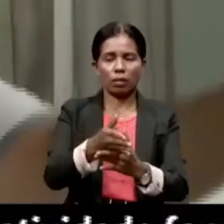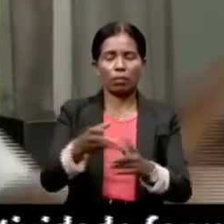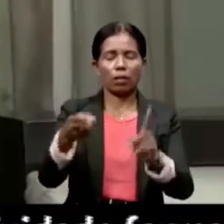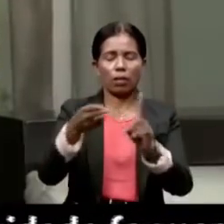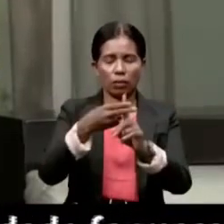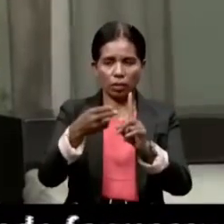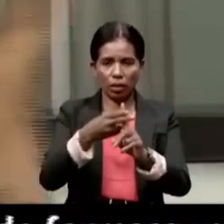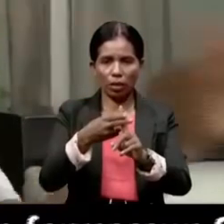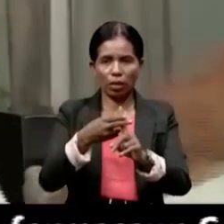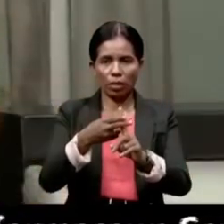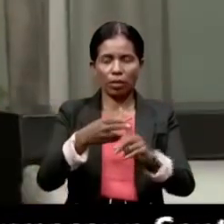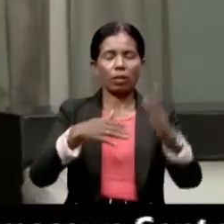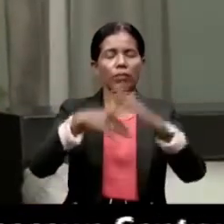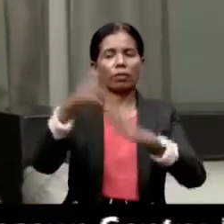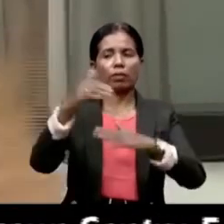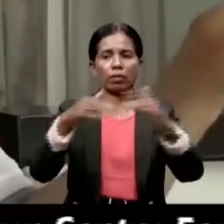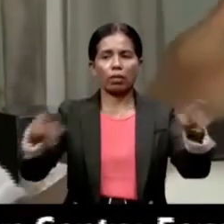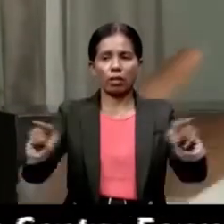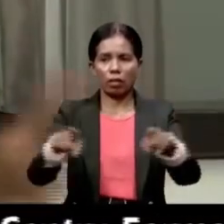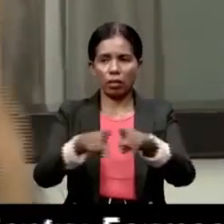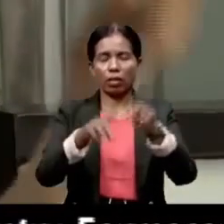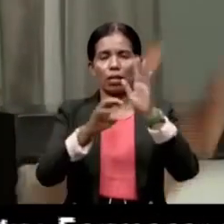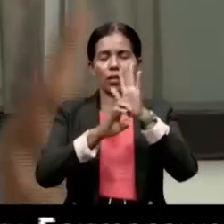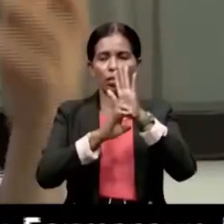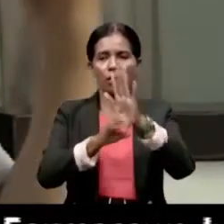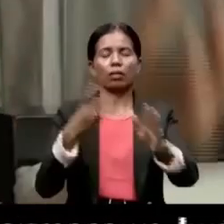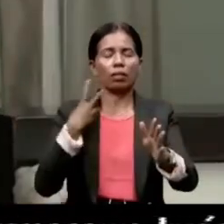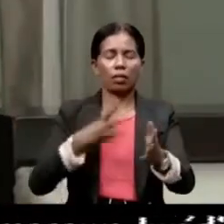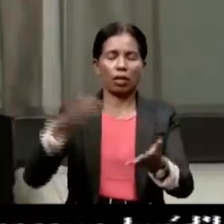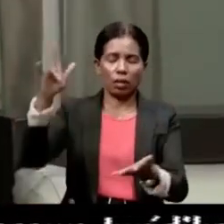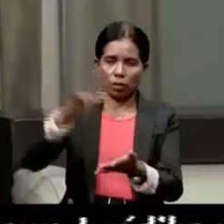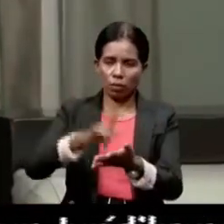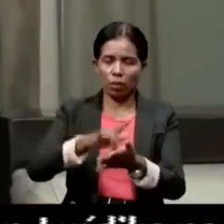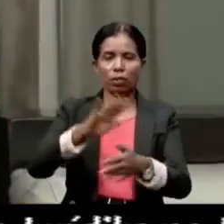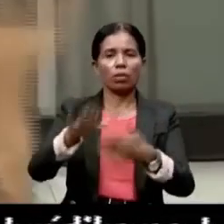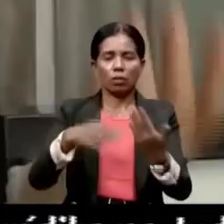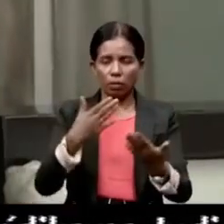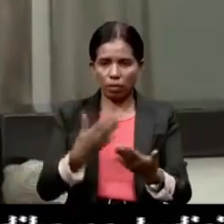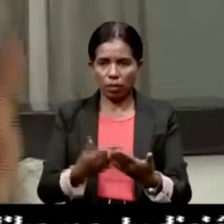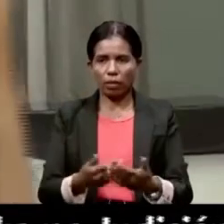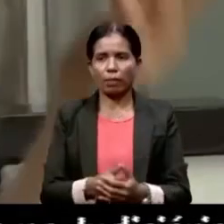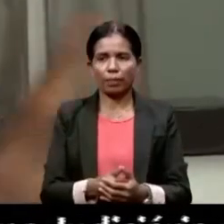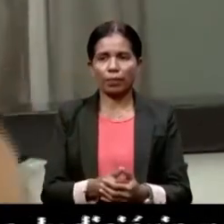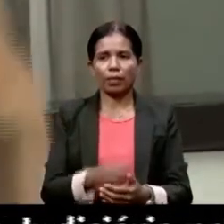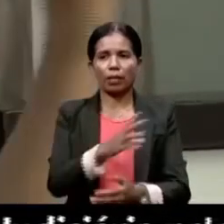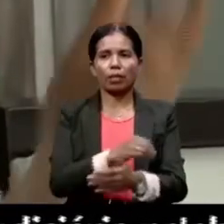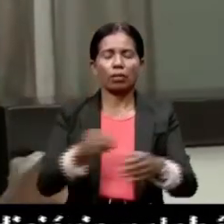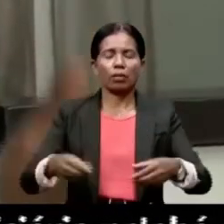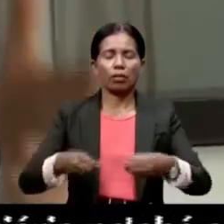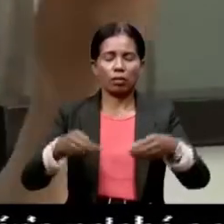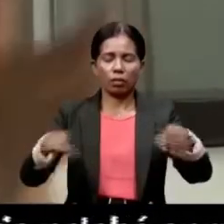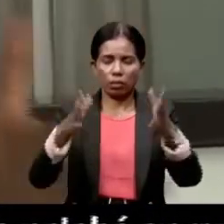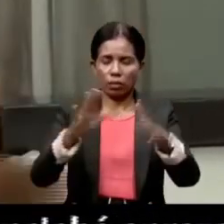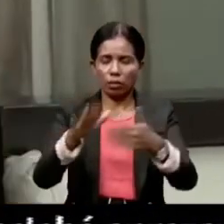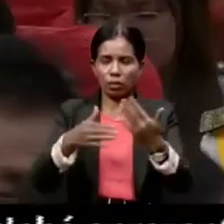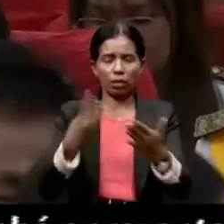hotels, infrastruktura anesa, por exemplo, itane aeroporto, buat sirani hotu, recursos humanos, buat sirani hotu,